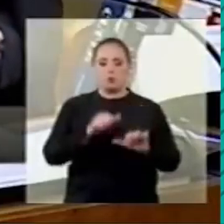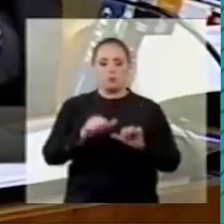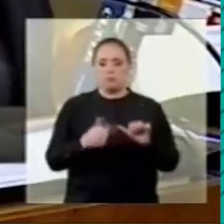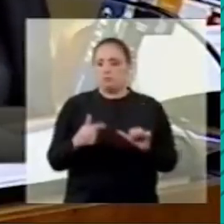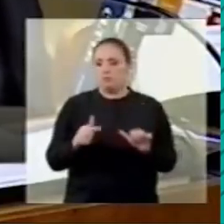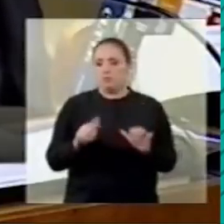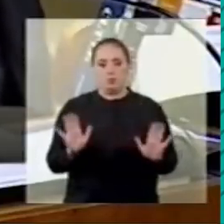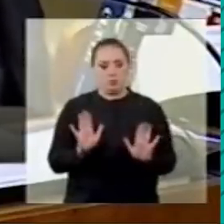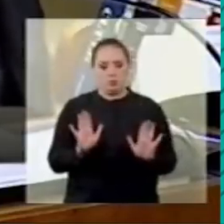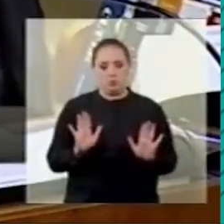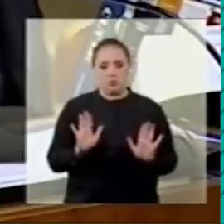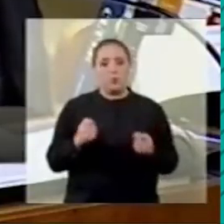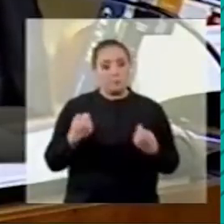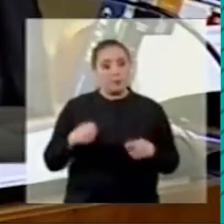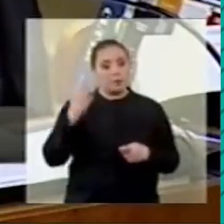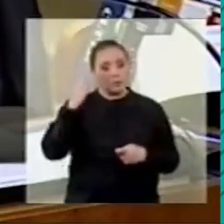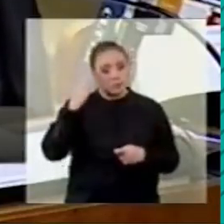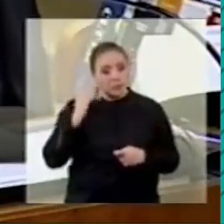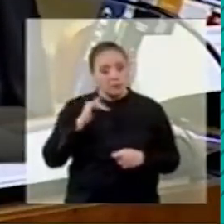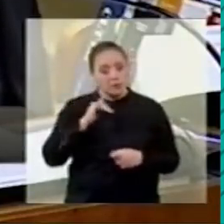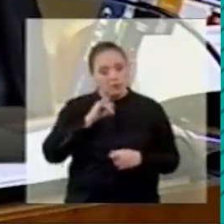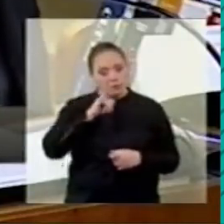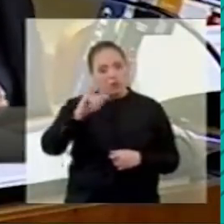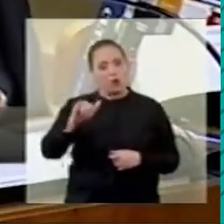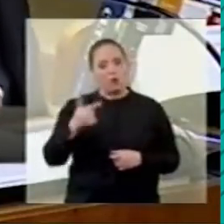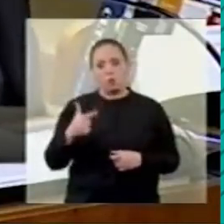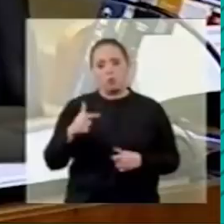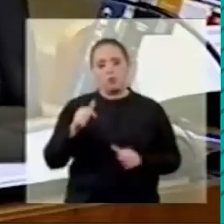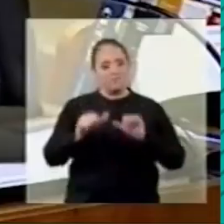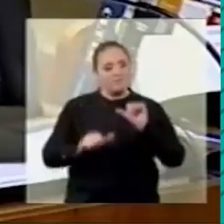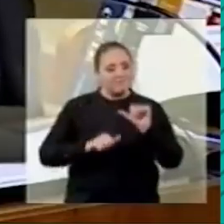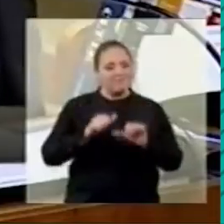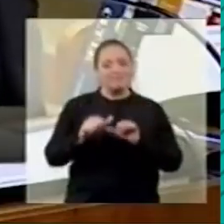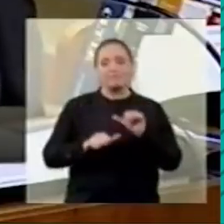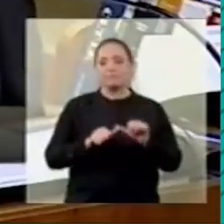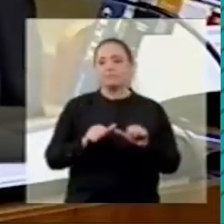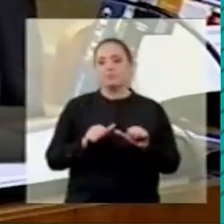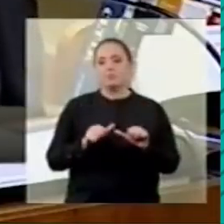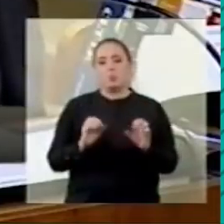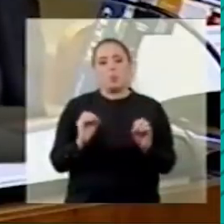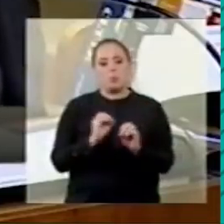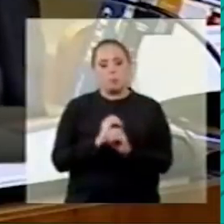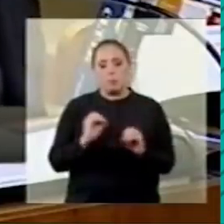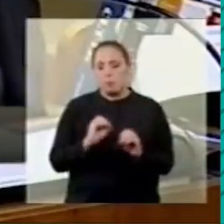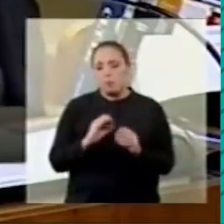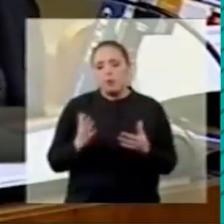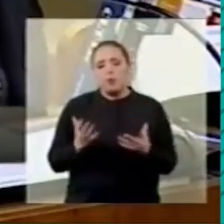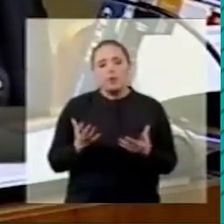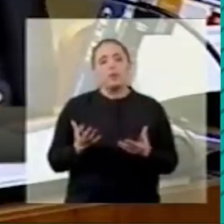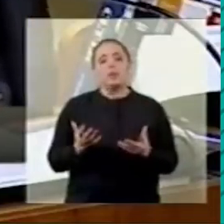isso é importantíssimo dizer, afirmar, não houve nenhuma alteração